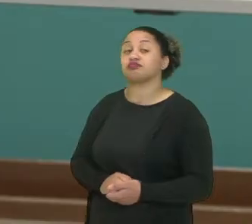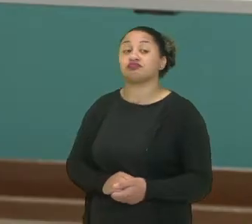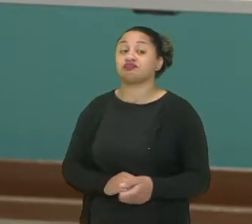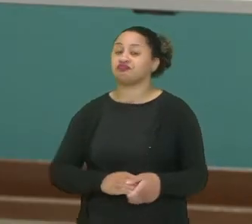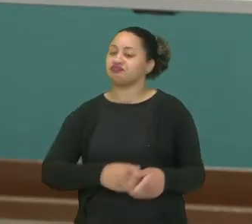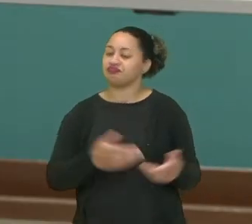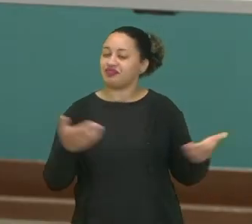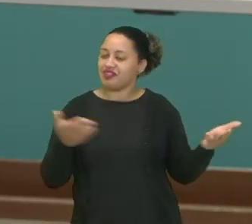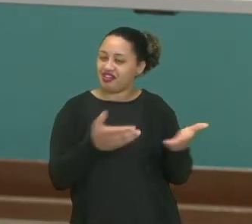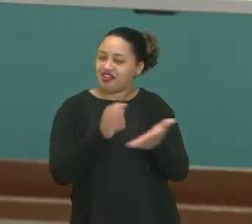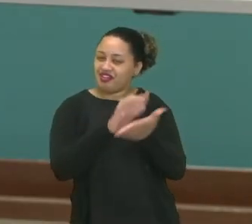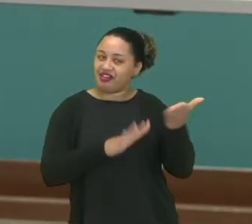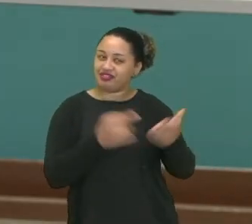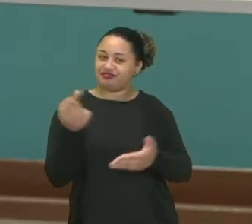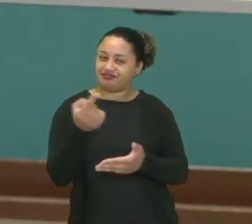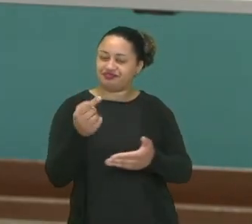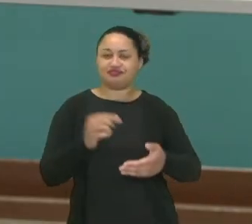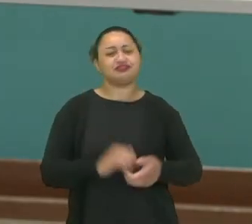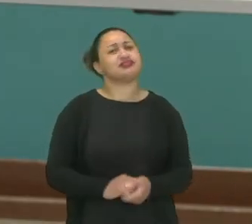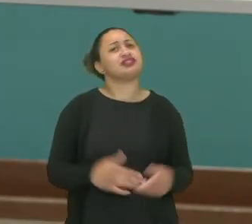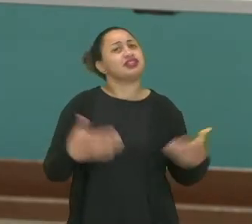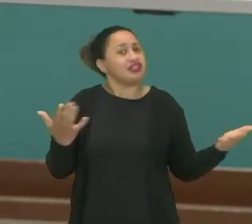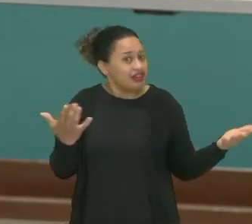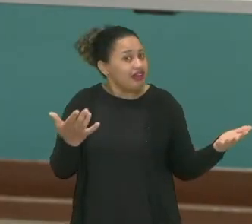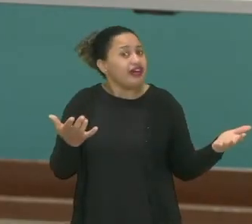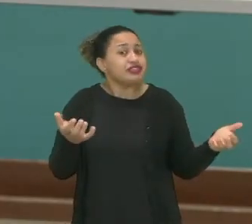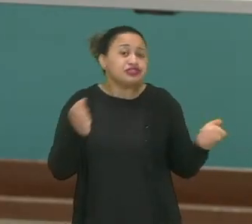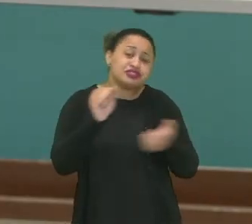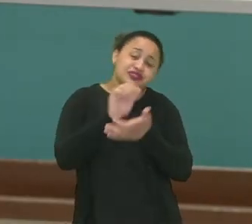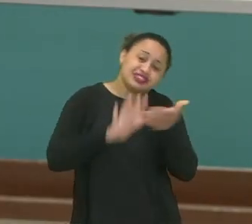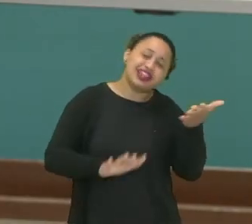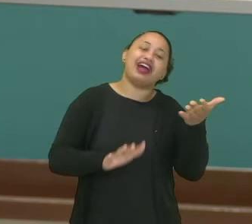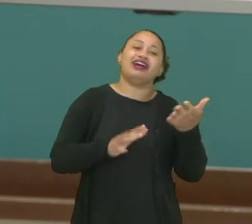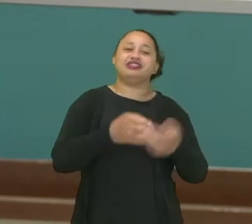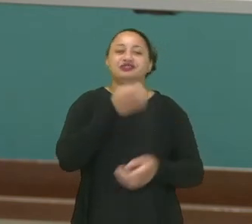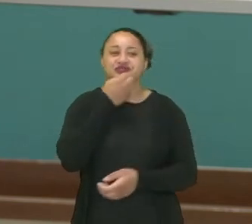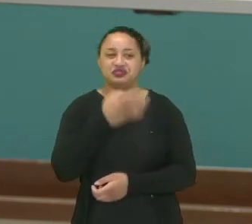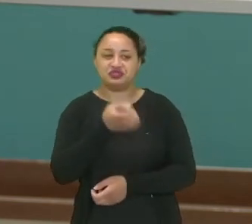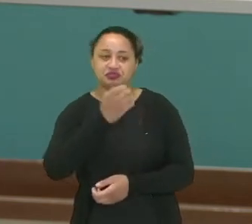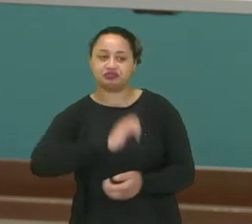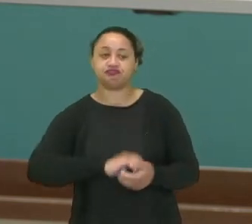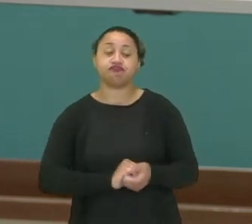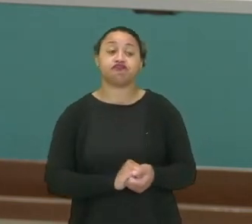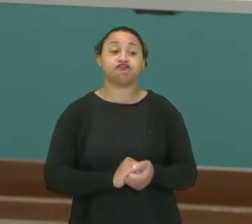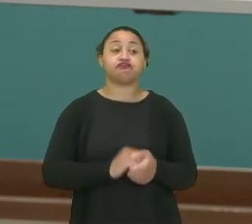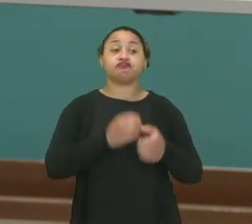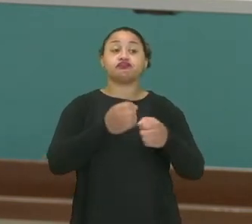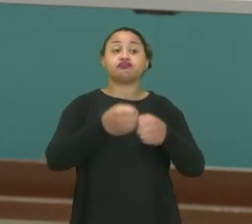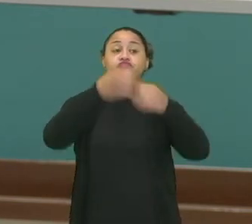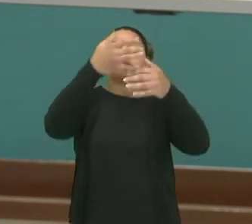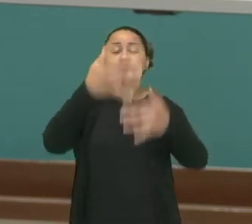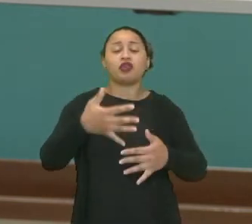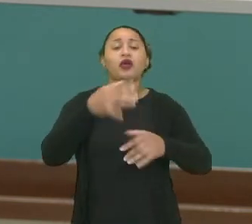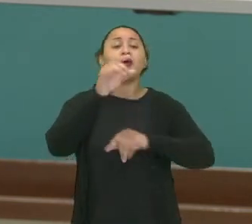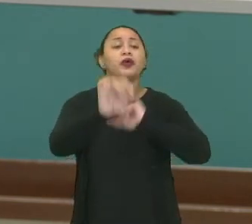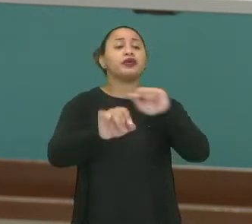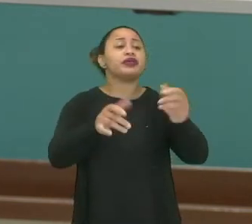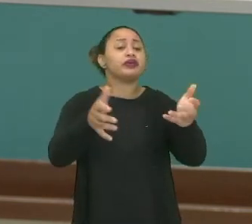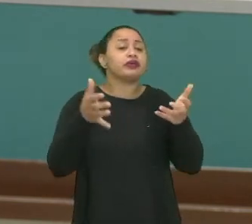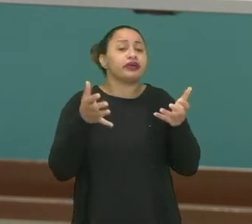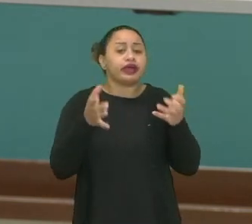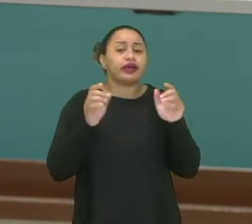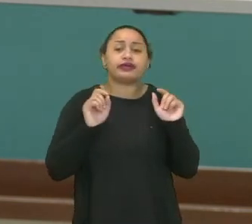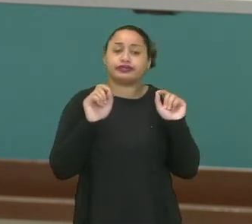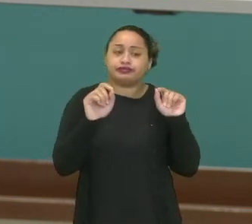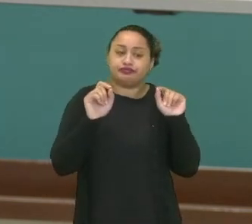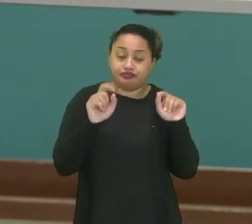Atividade 1. Ai, pensei que não ia chegar nunca. Chegamos, olha só. O desenvolvimento. Então, o que eu quero aqui? Ó? Presta